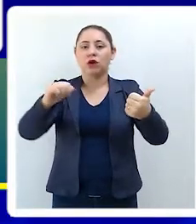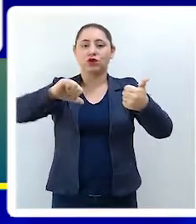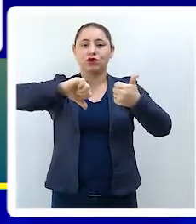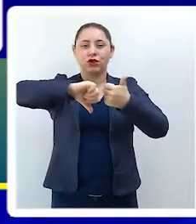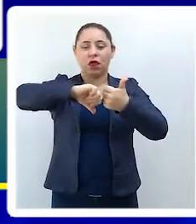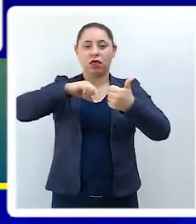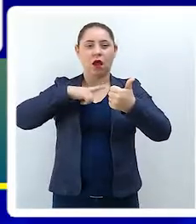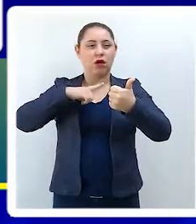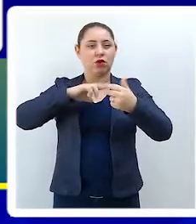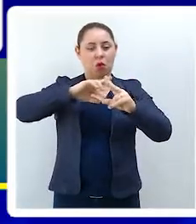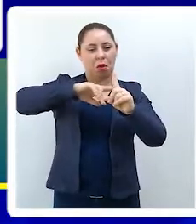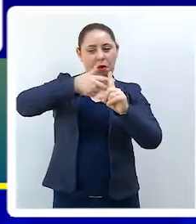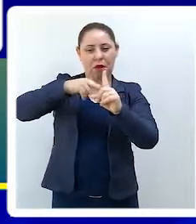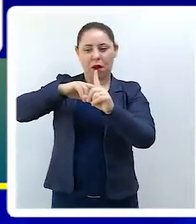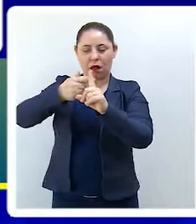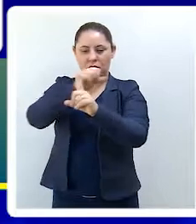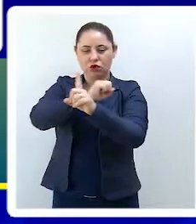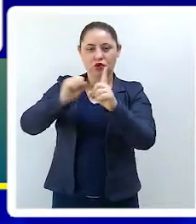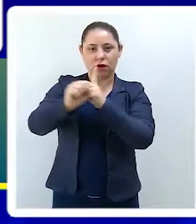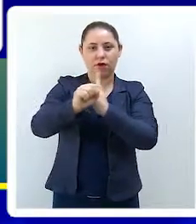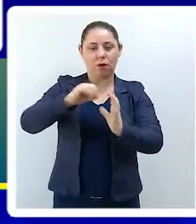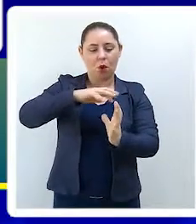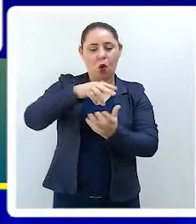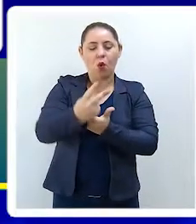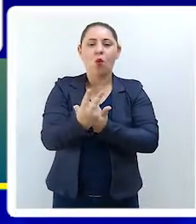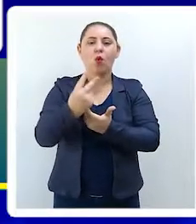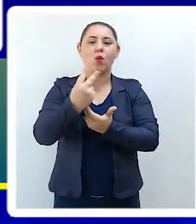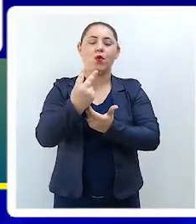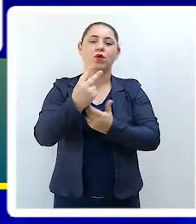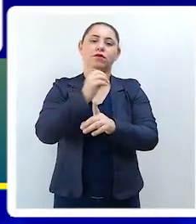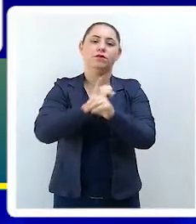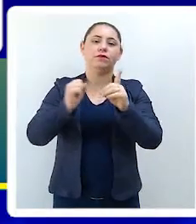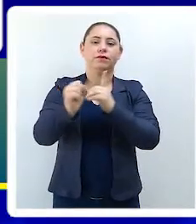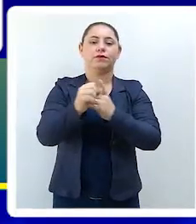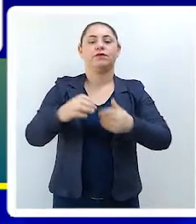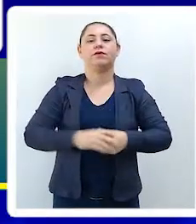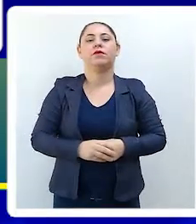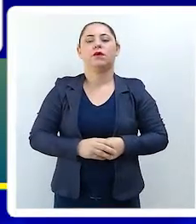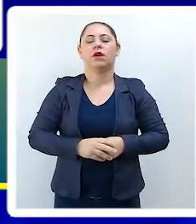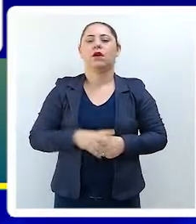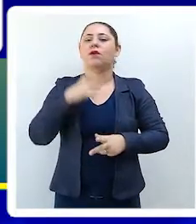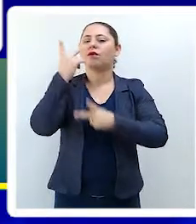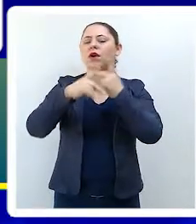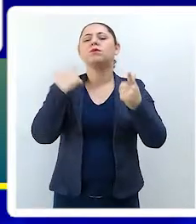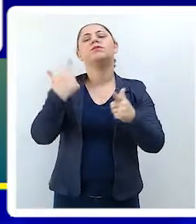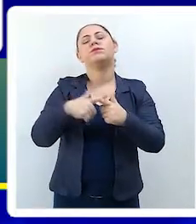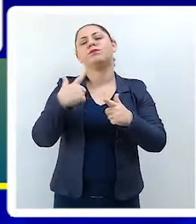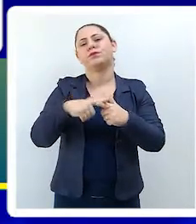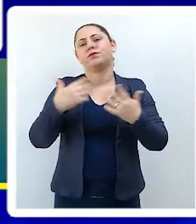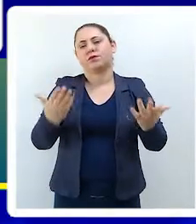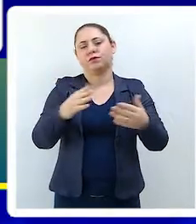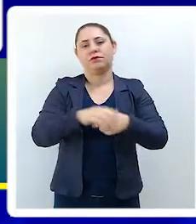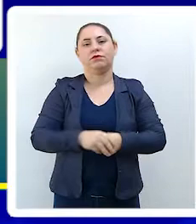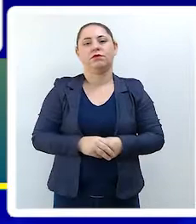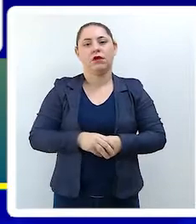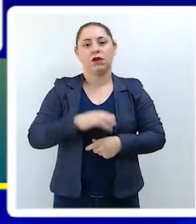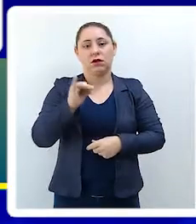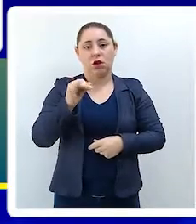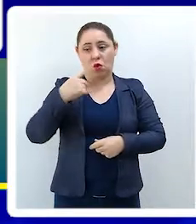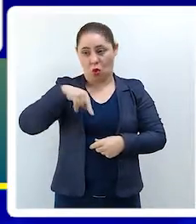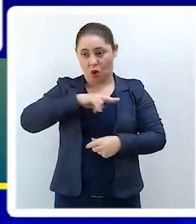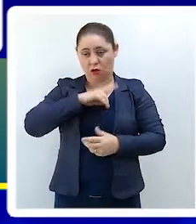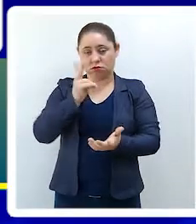ela tem efeitos multiplicadores no desenvolvimento mais sustentável da sociedade. E eu digo isso por quê? Porque se